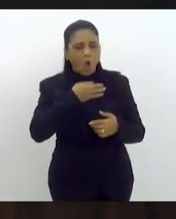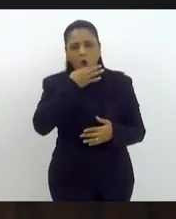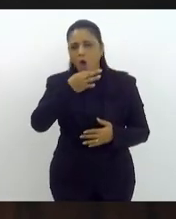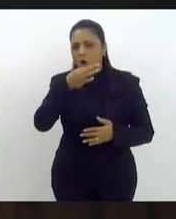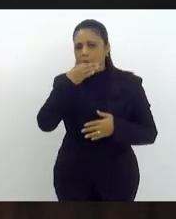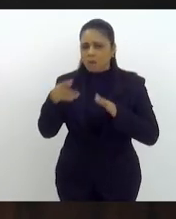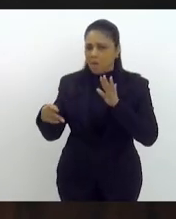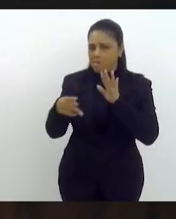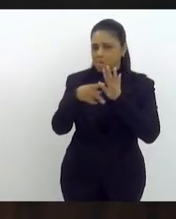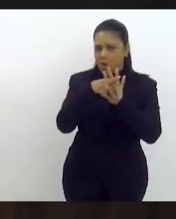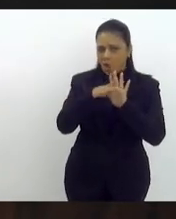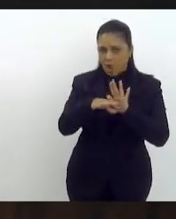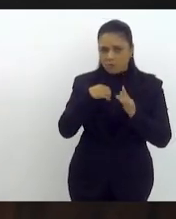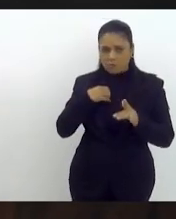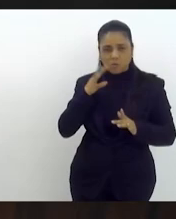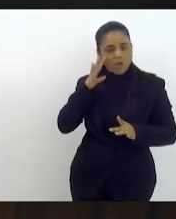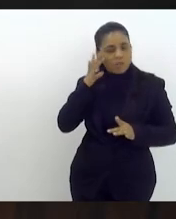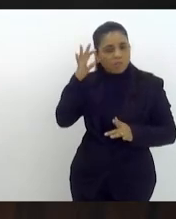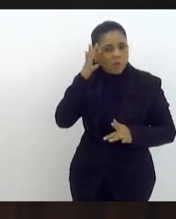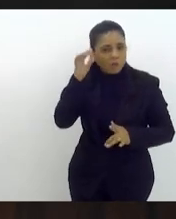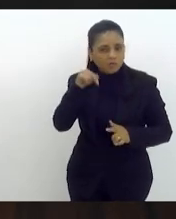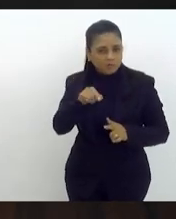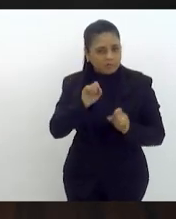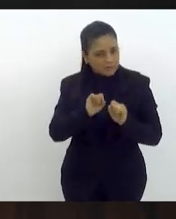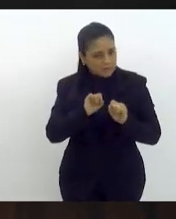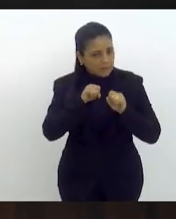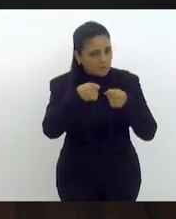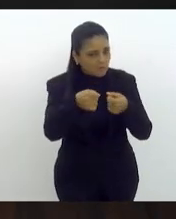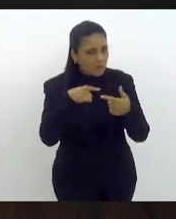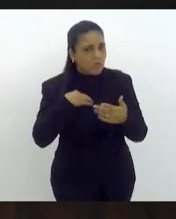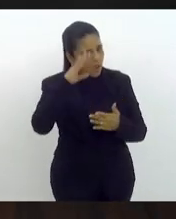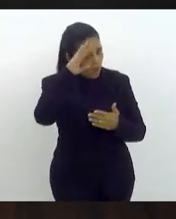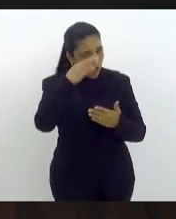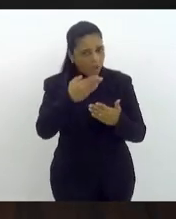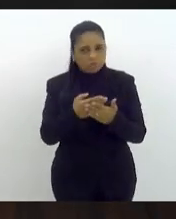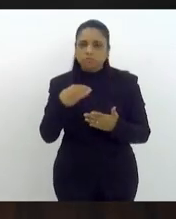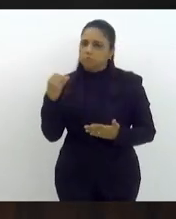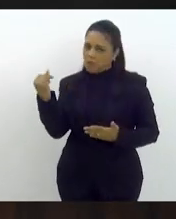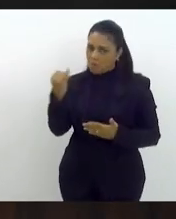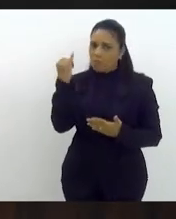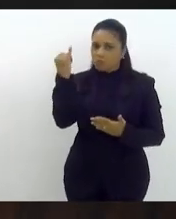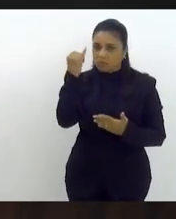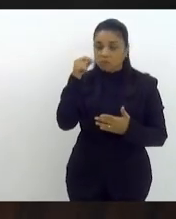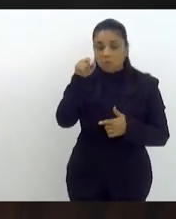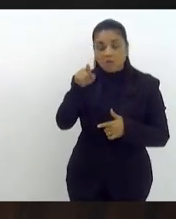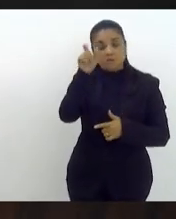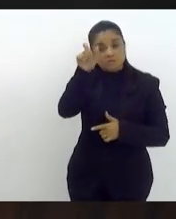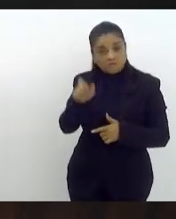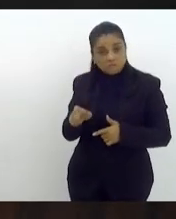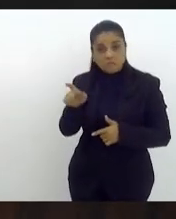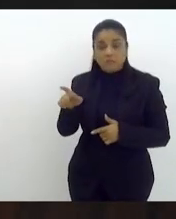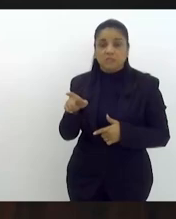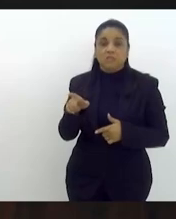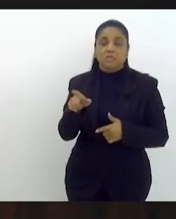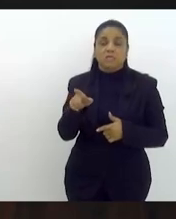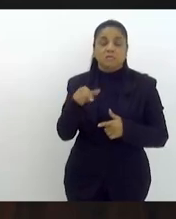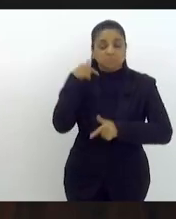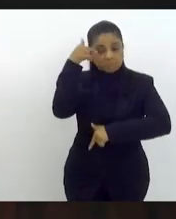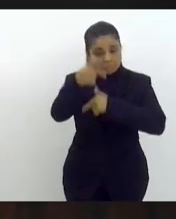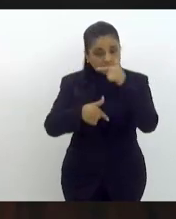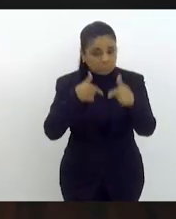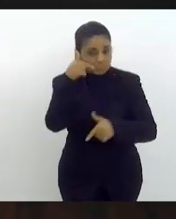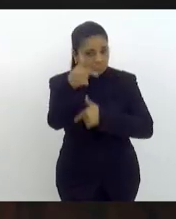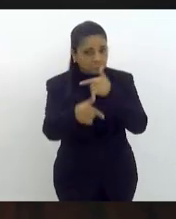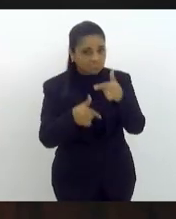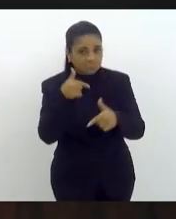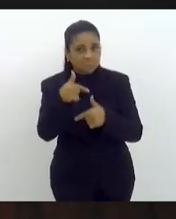sua ideologia defende aquilo que acredita que é importante vossa excelência faz o exercício